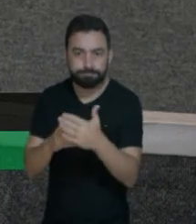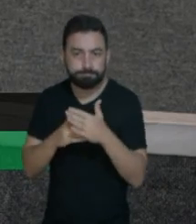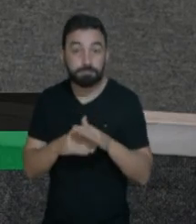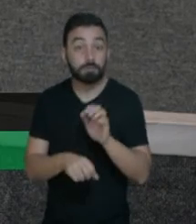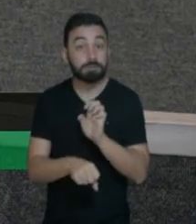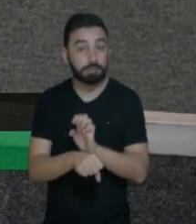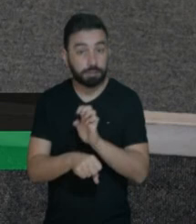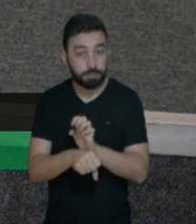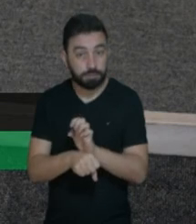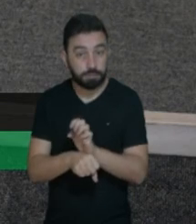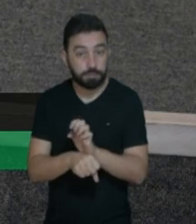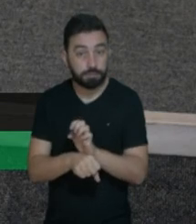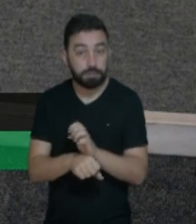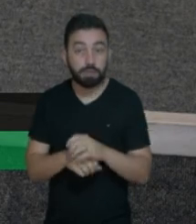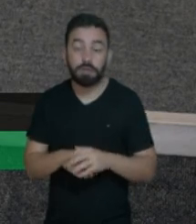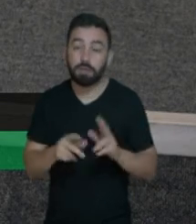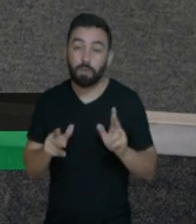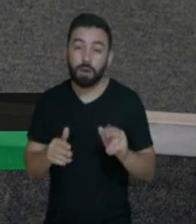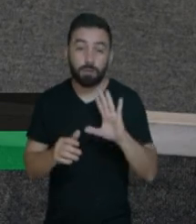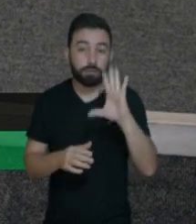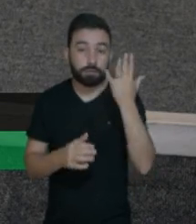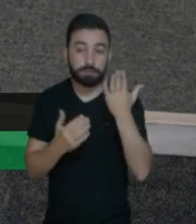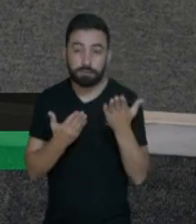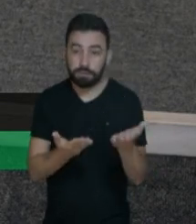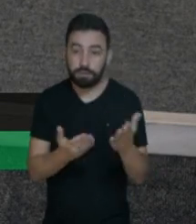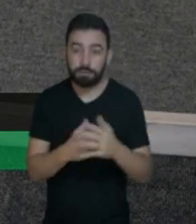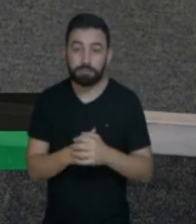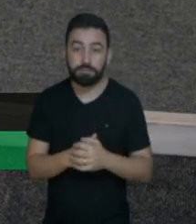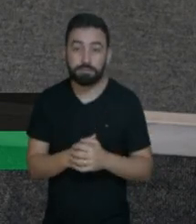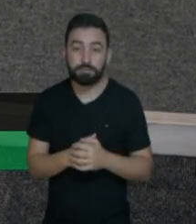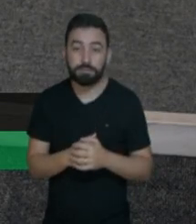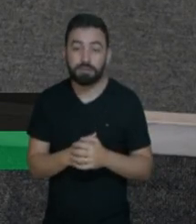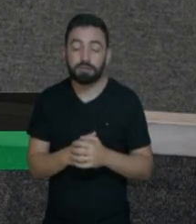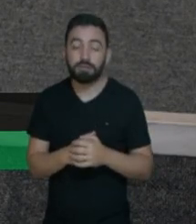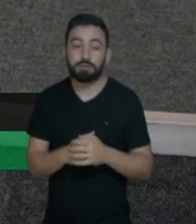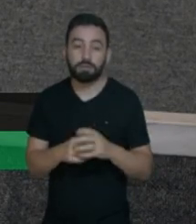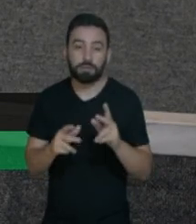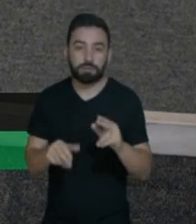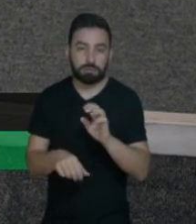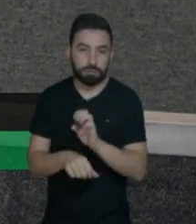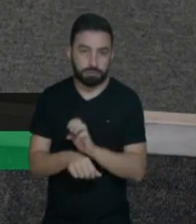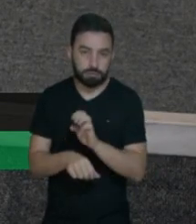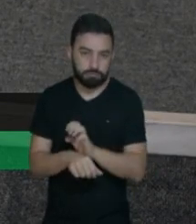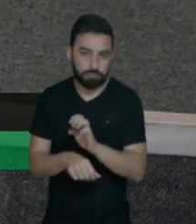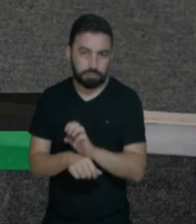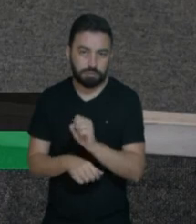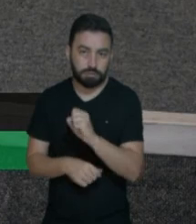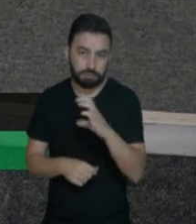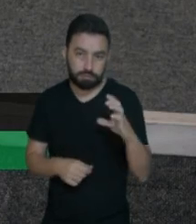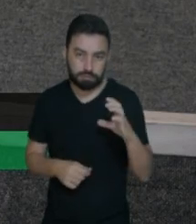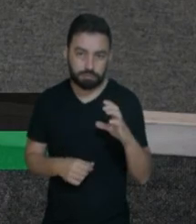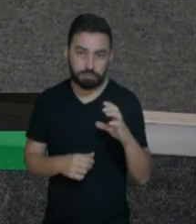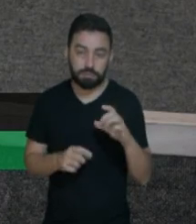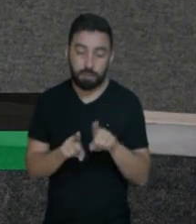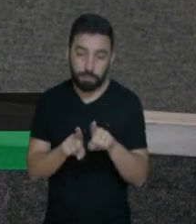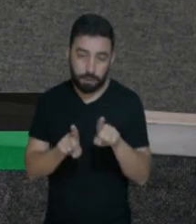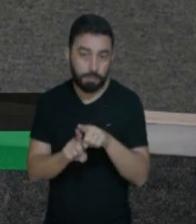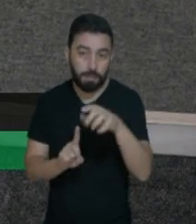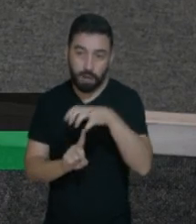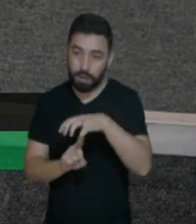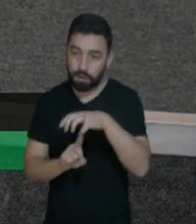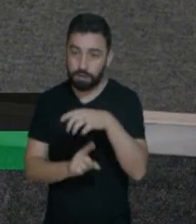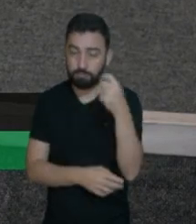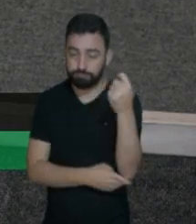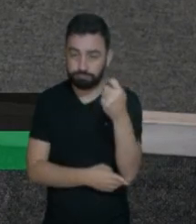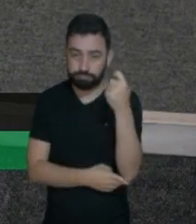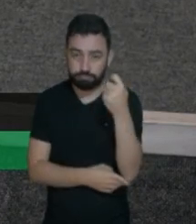porventura situações como essa ocorrerem primordialmente nos Estados limítrofes Santa Catarina a Santa Catarina como Paraná e Rio Grande do